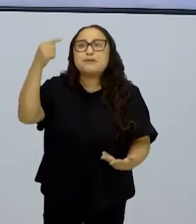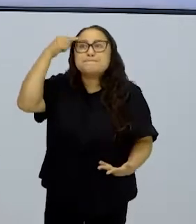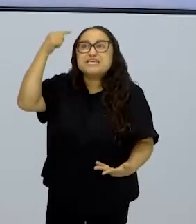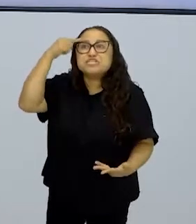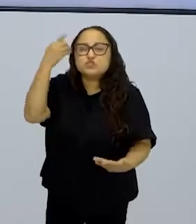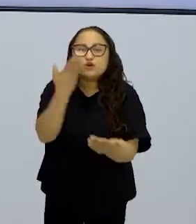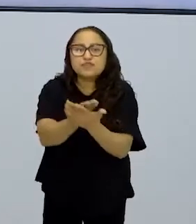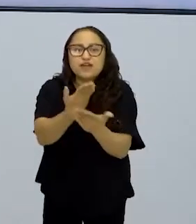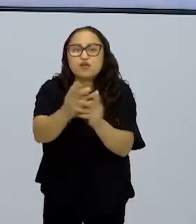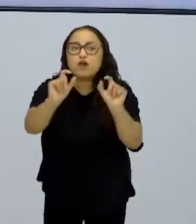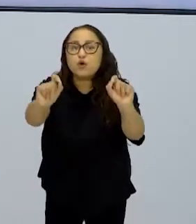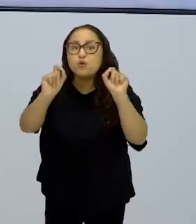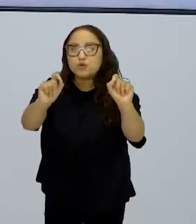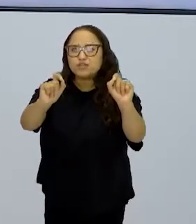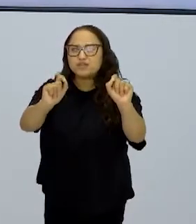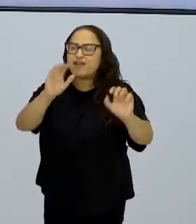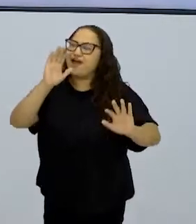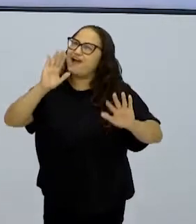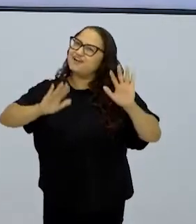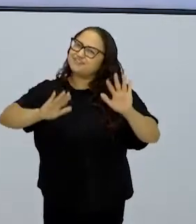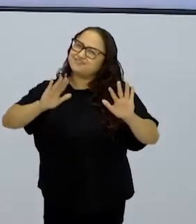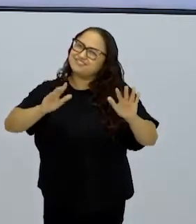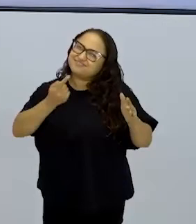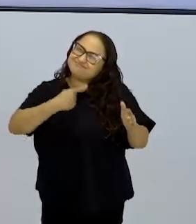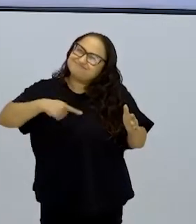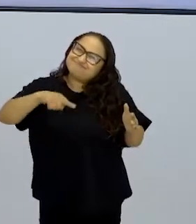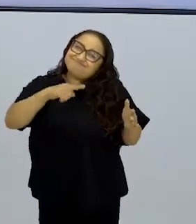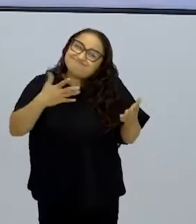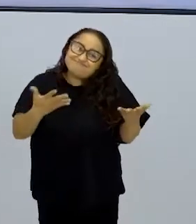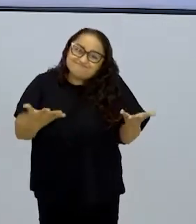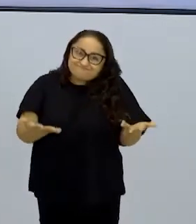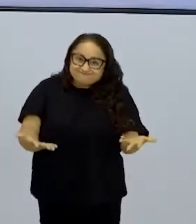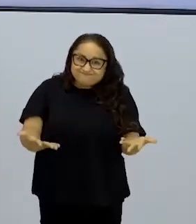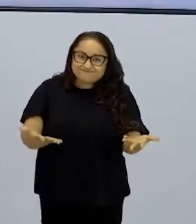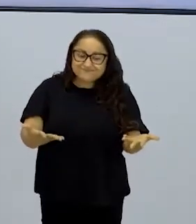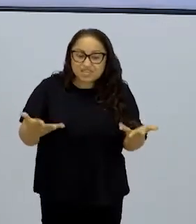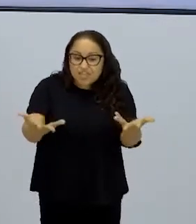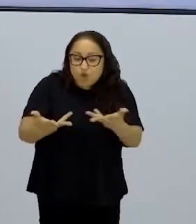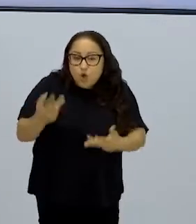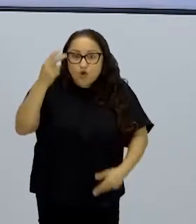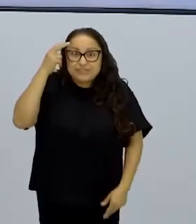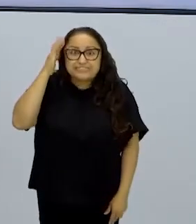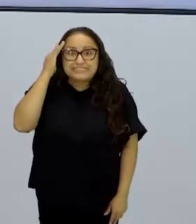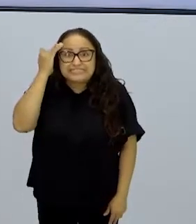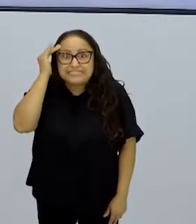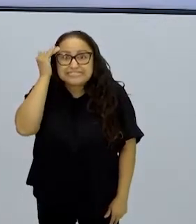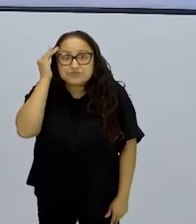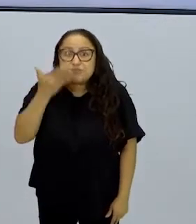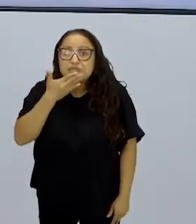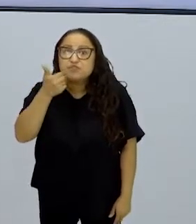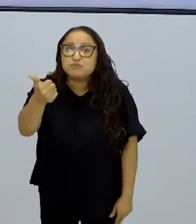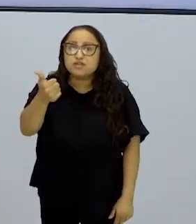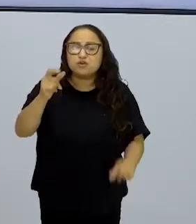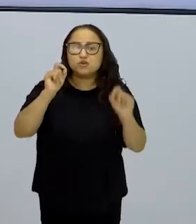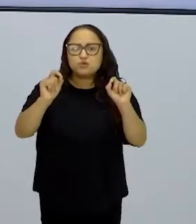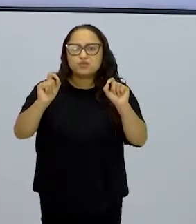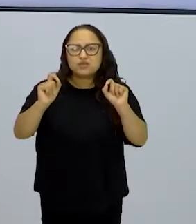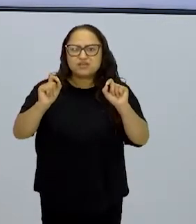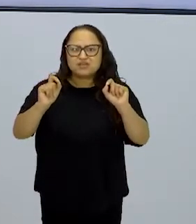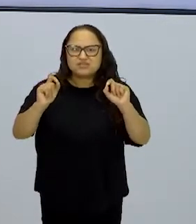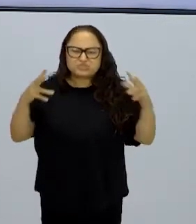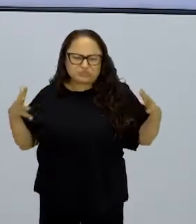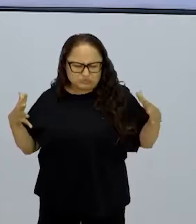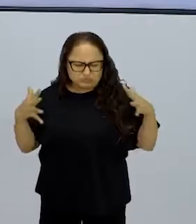aula, foi de talvez a gente trazer ali para um entendimento melhor essa questão dos conflitos de